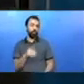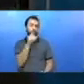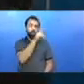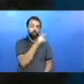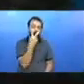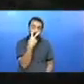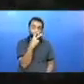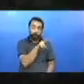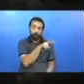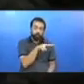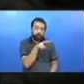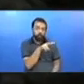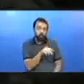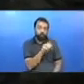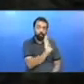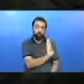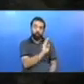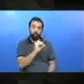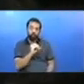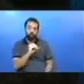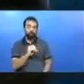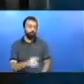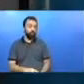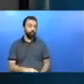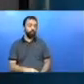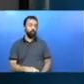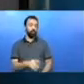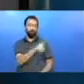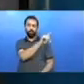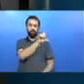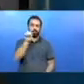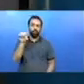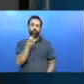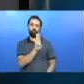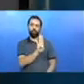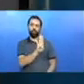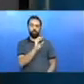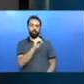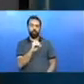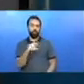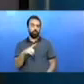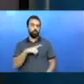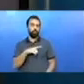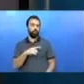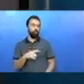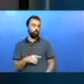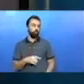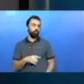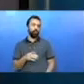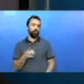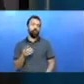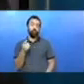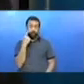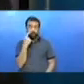palavras, encontrar o bo. B com O. Aqui tem bo? Olha só, aqui tem bo. B com O. Mas